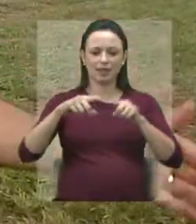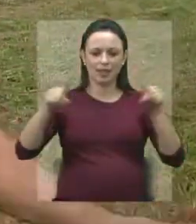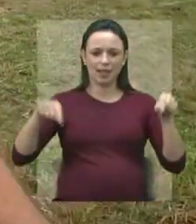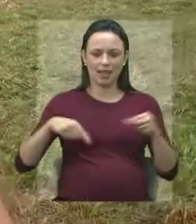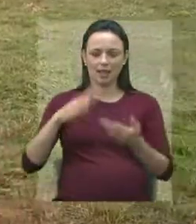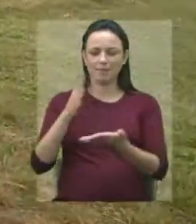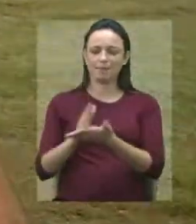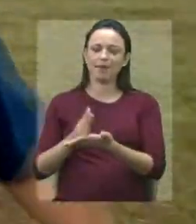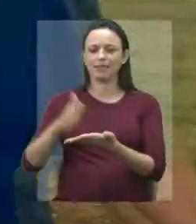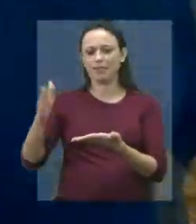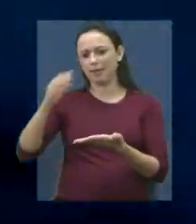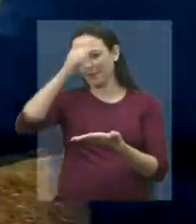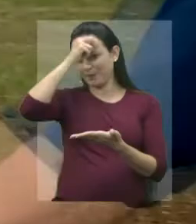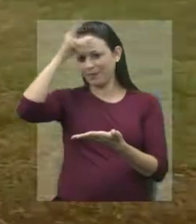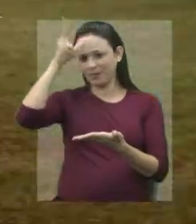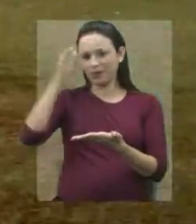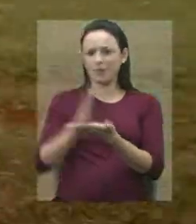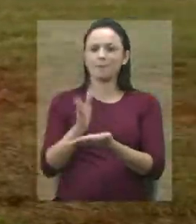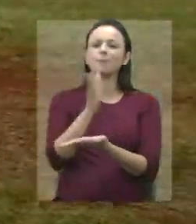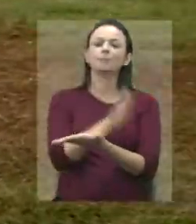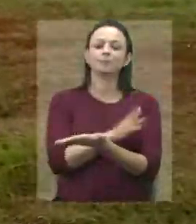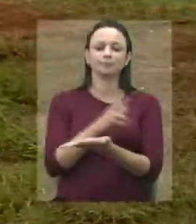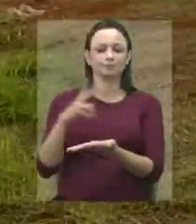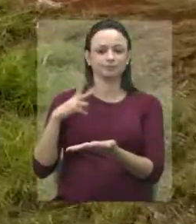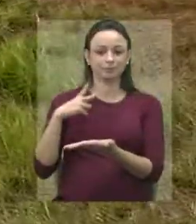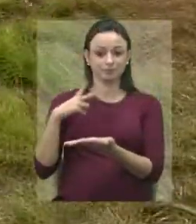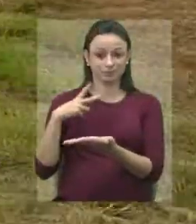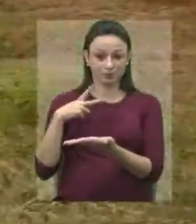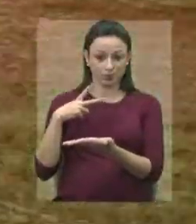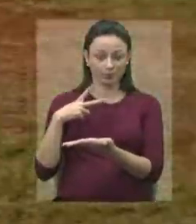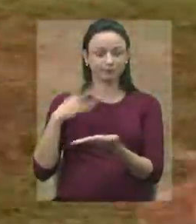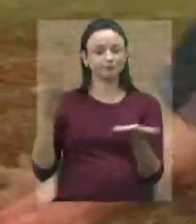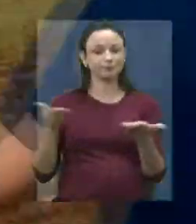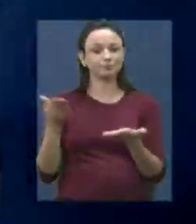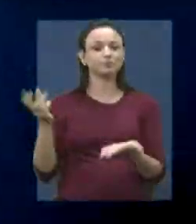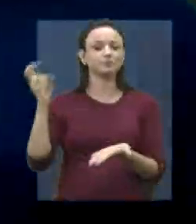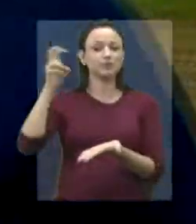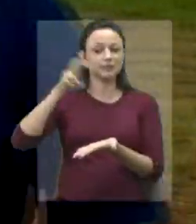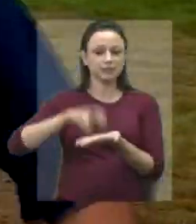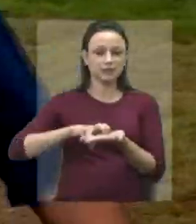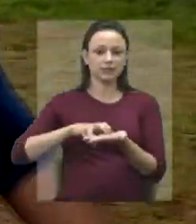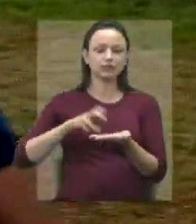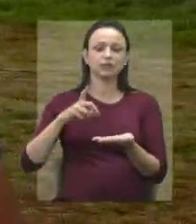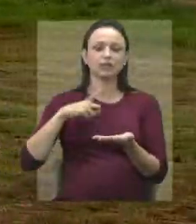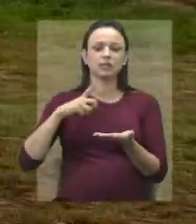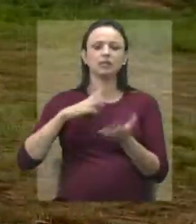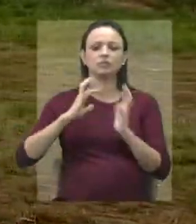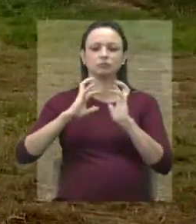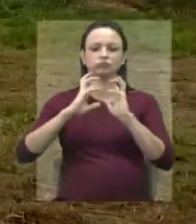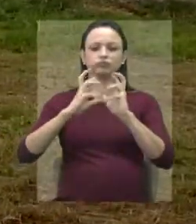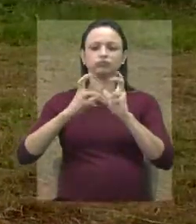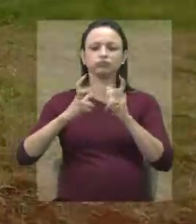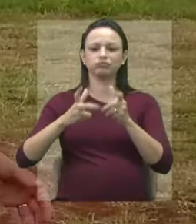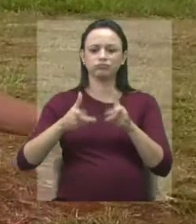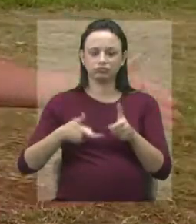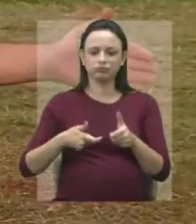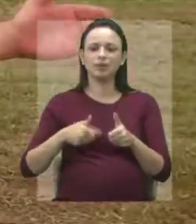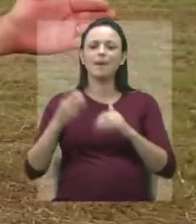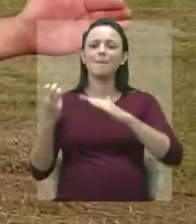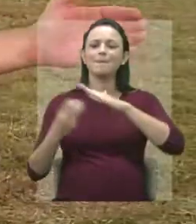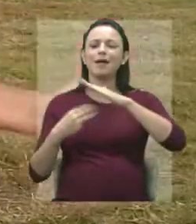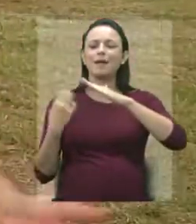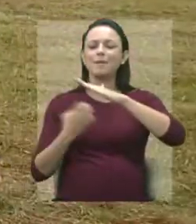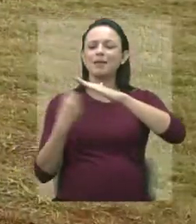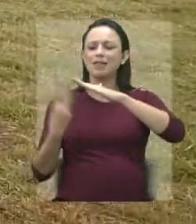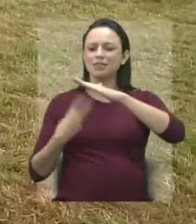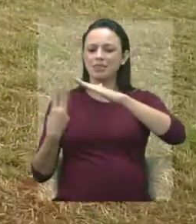prefeitura, metade particular. E hoje de manhã tinha um trator aqui da terceirizada fazendo